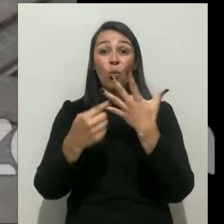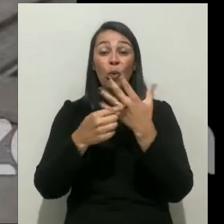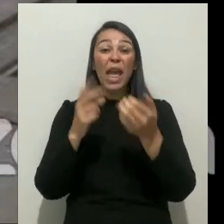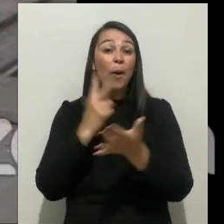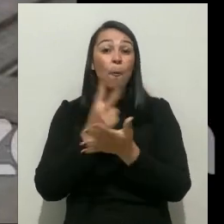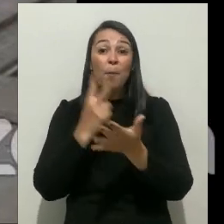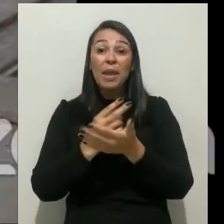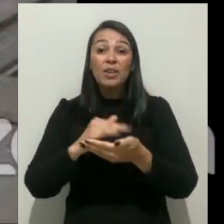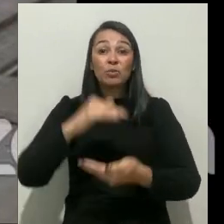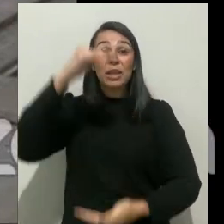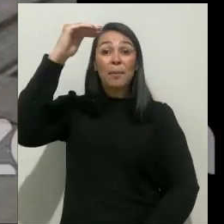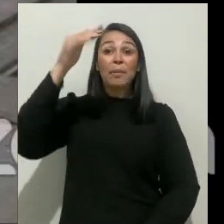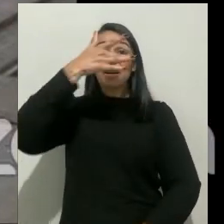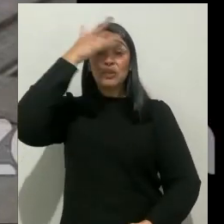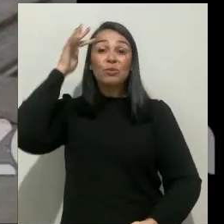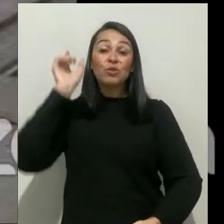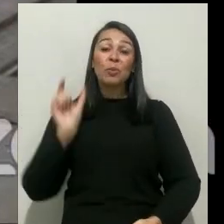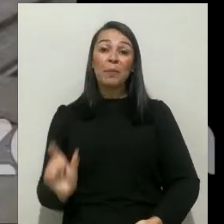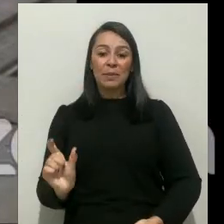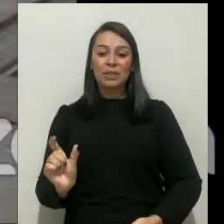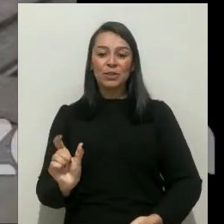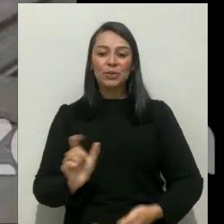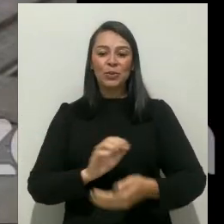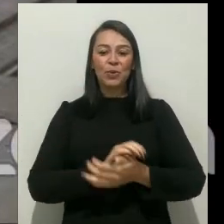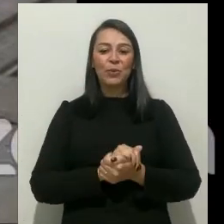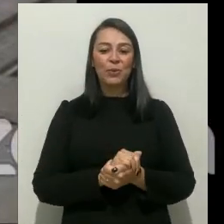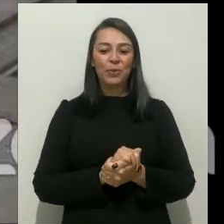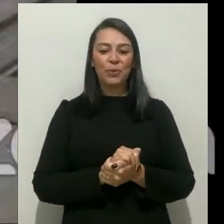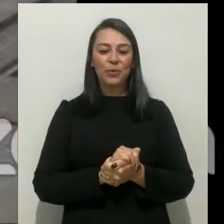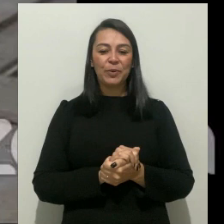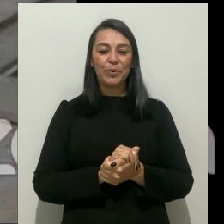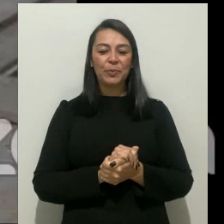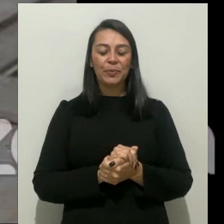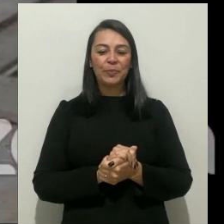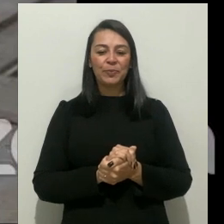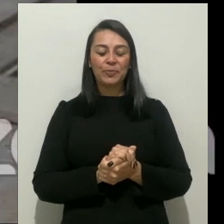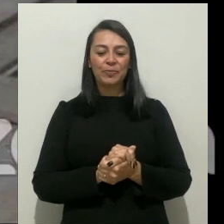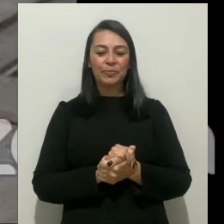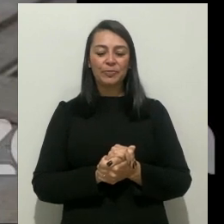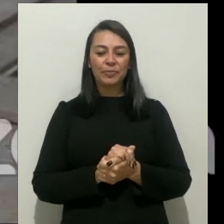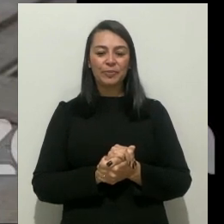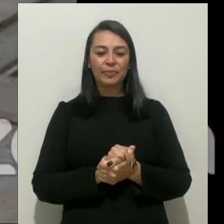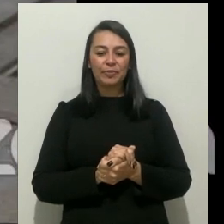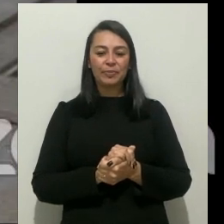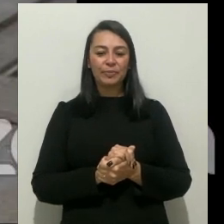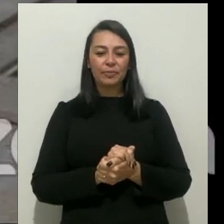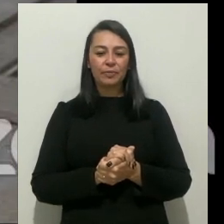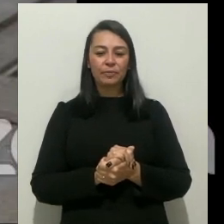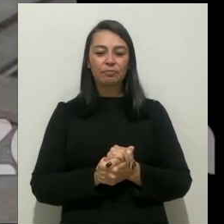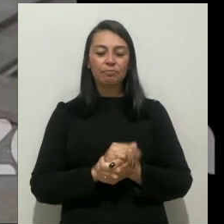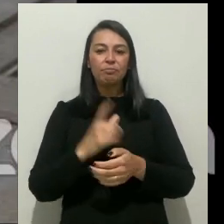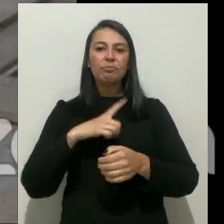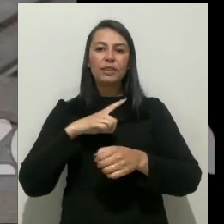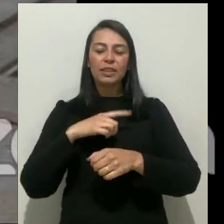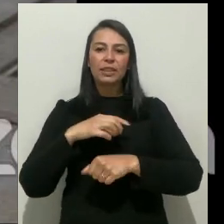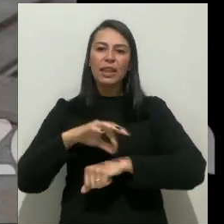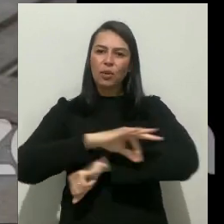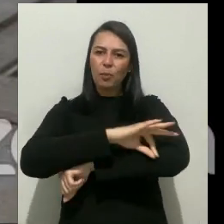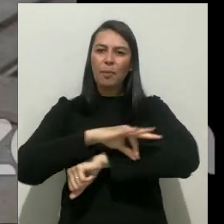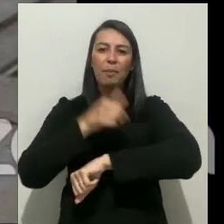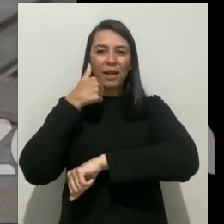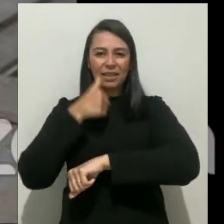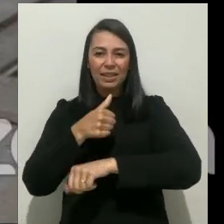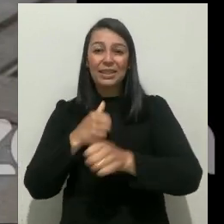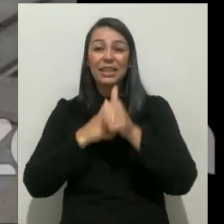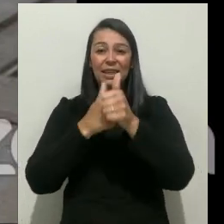pessoa aqui é Letícia, a arquiteta, uma das minhas grandes mestres de Letícia Pimentel, que acompanhou com quem eu